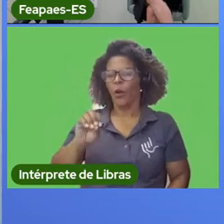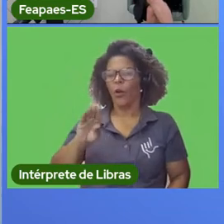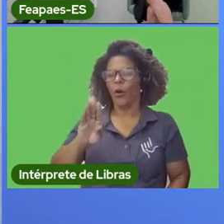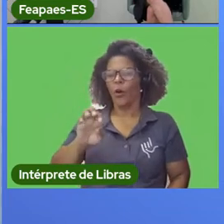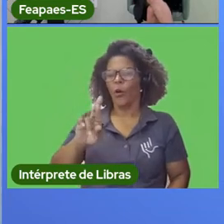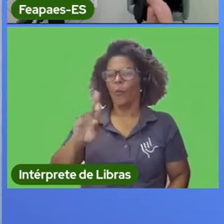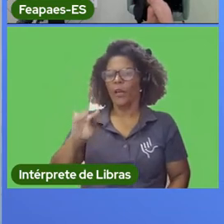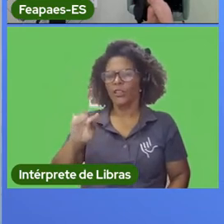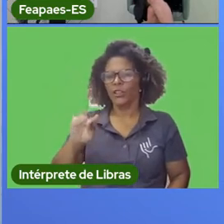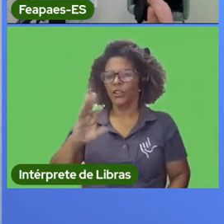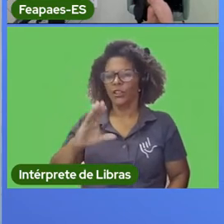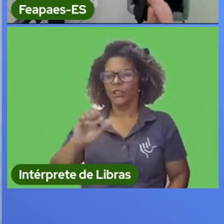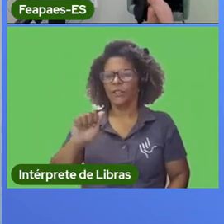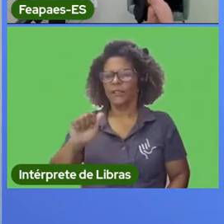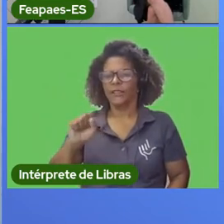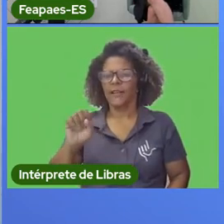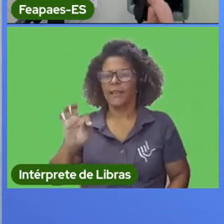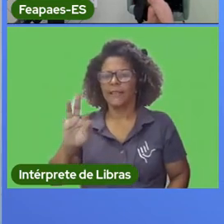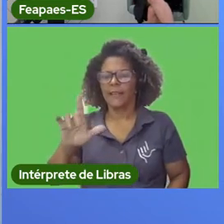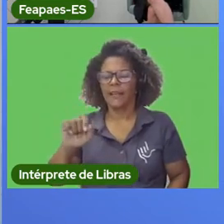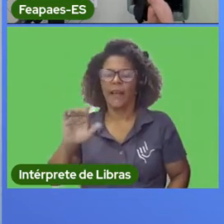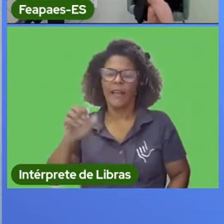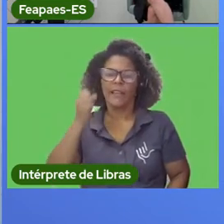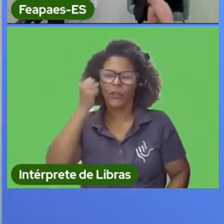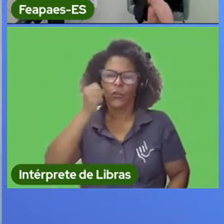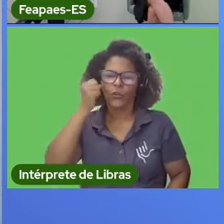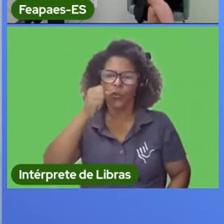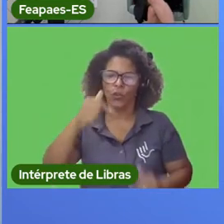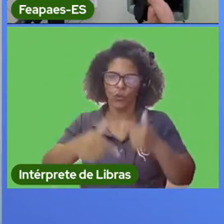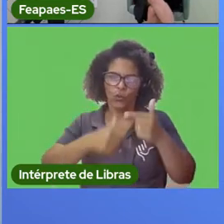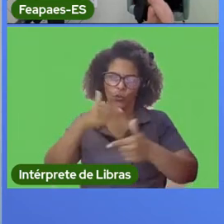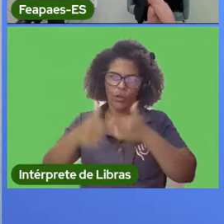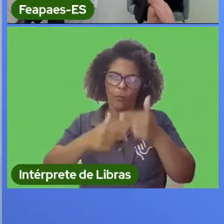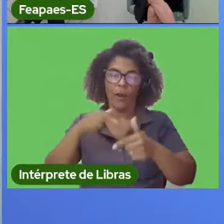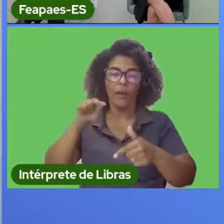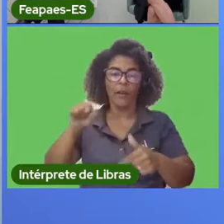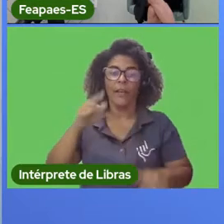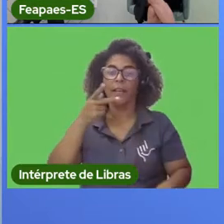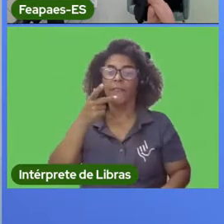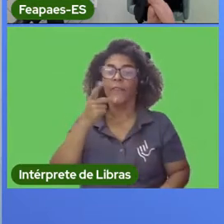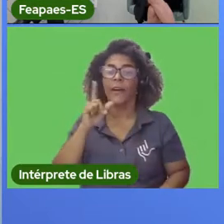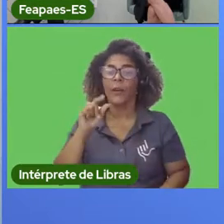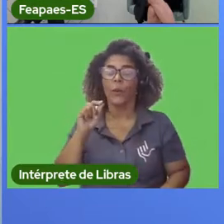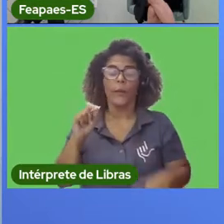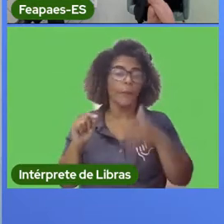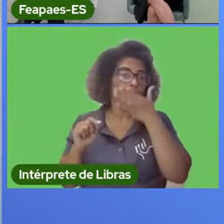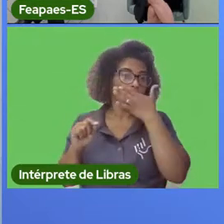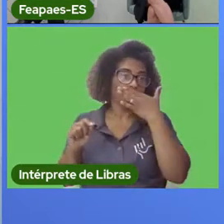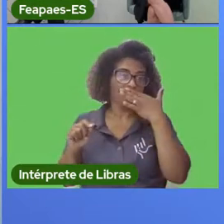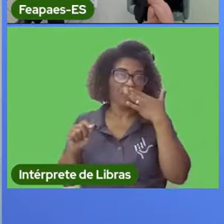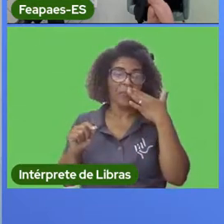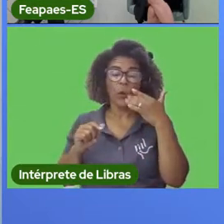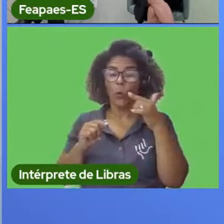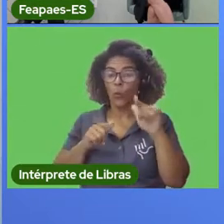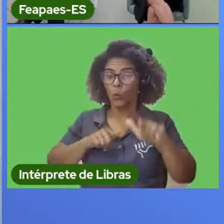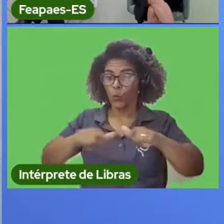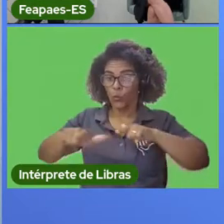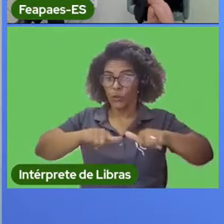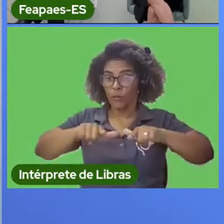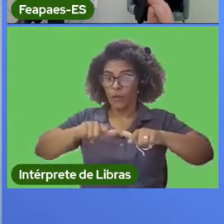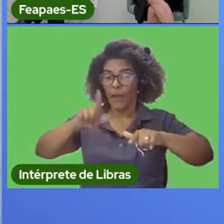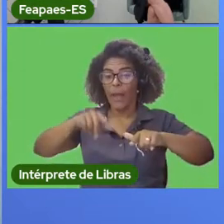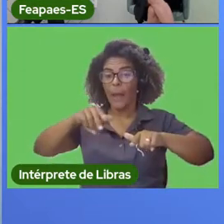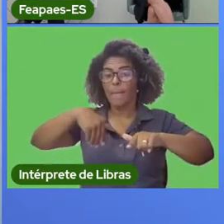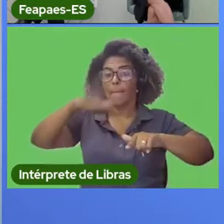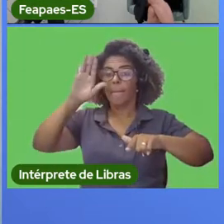sociólogo francês da sociologia do trabalho, que ele diz que o trabalho é mais do